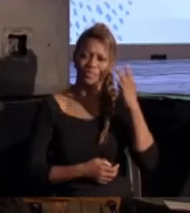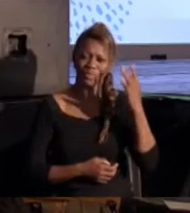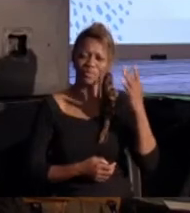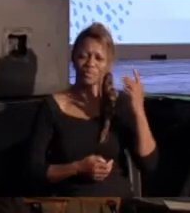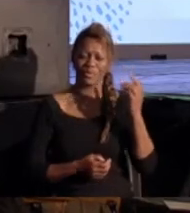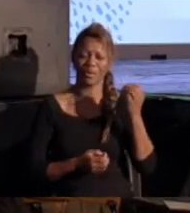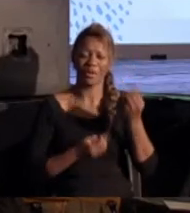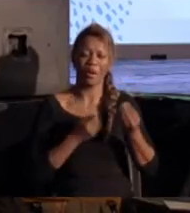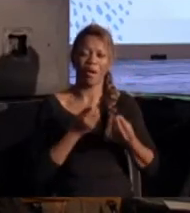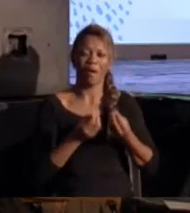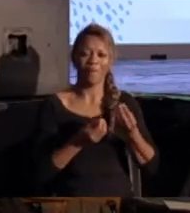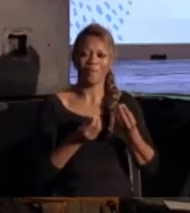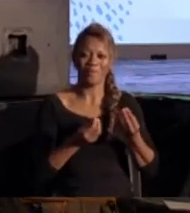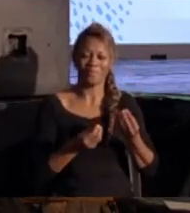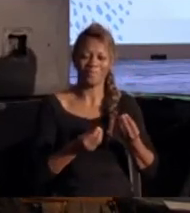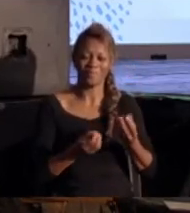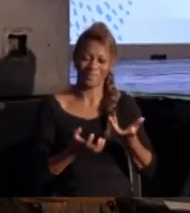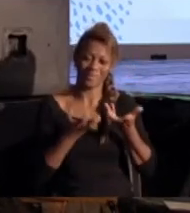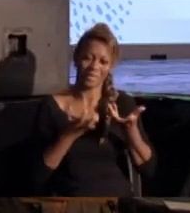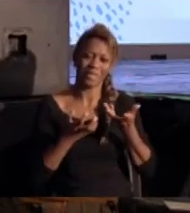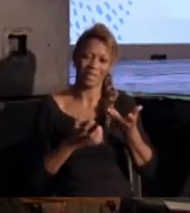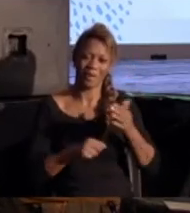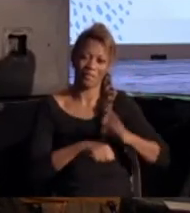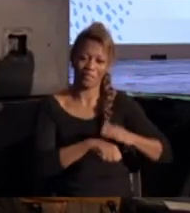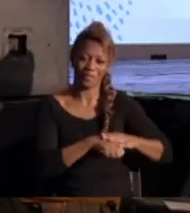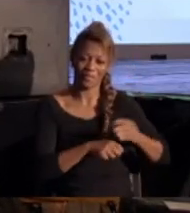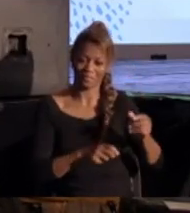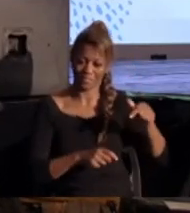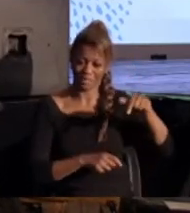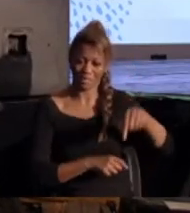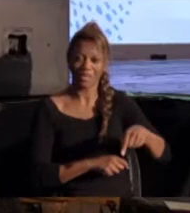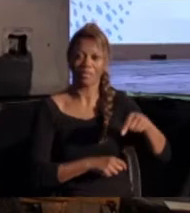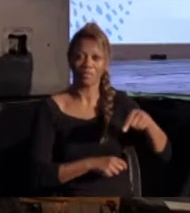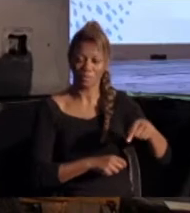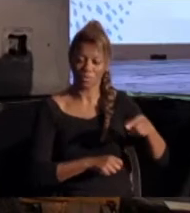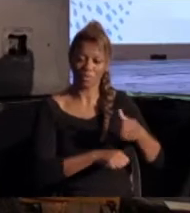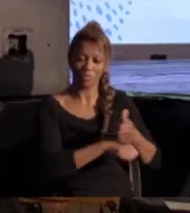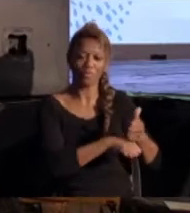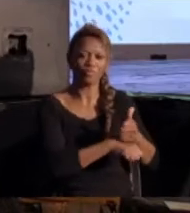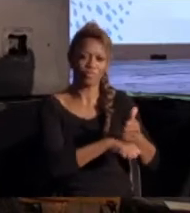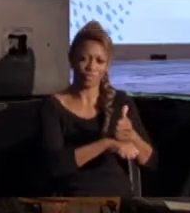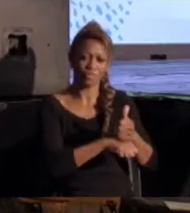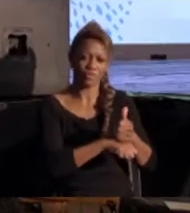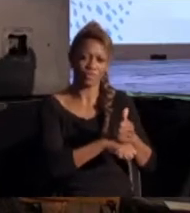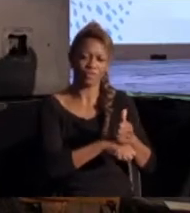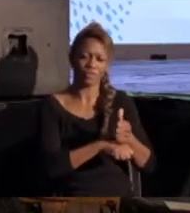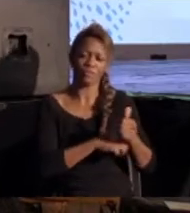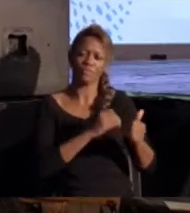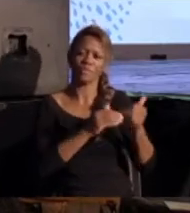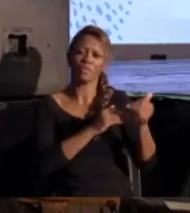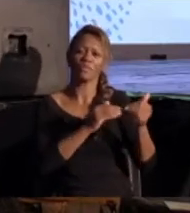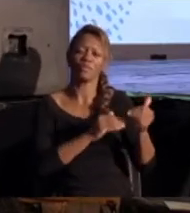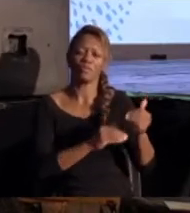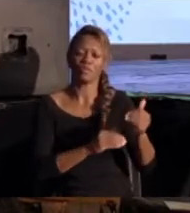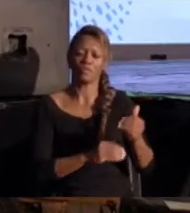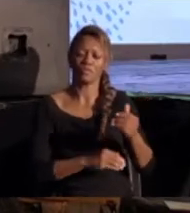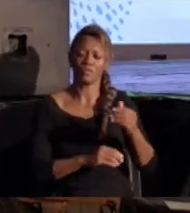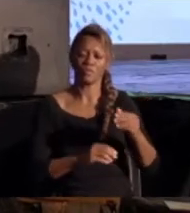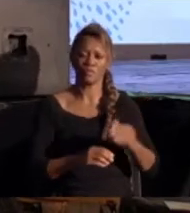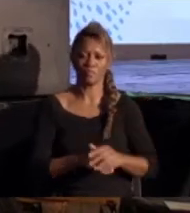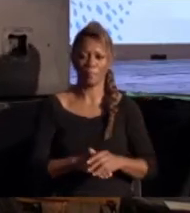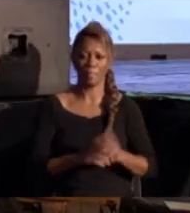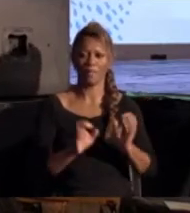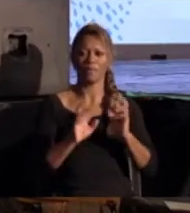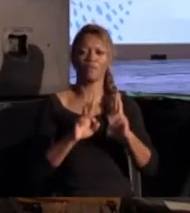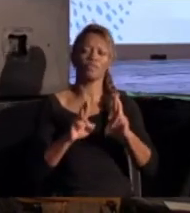o convencionalmente aceito, para a clínica odontológica, né, aquilo que dentistas fazem, e aquilo que é esperado